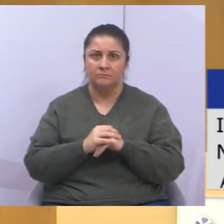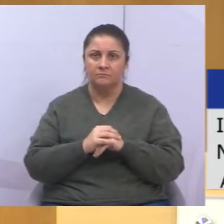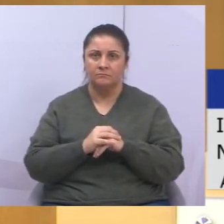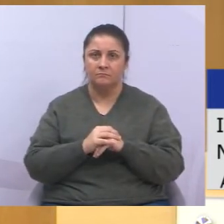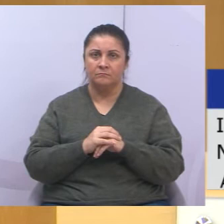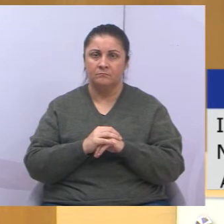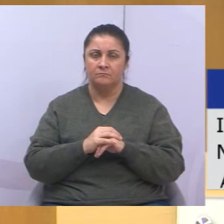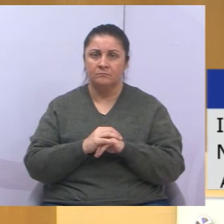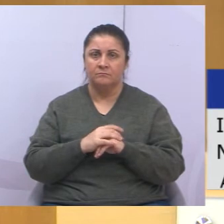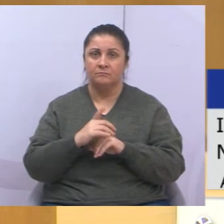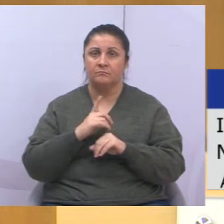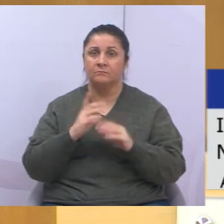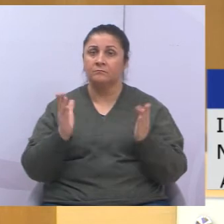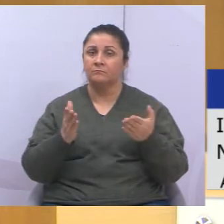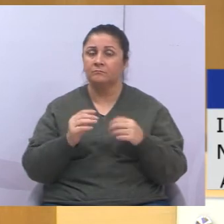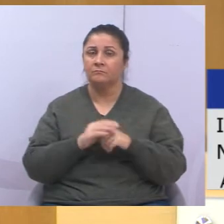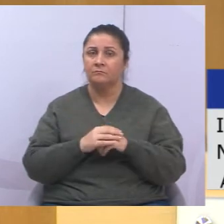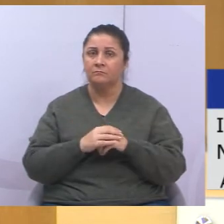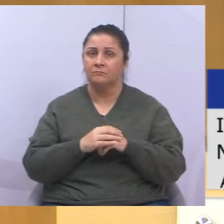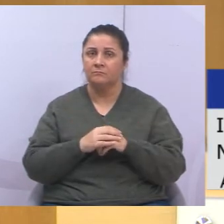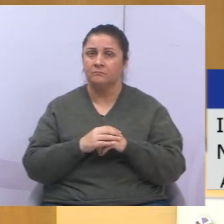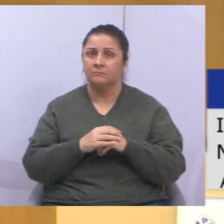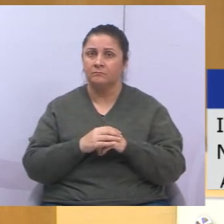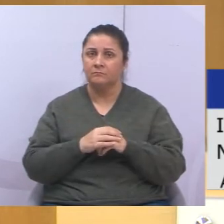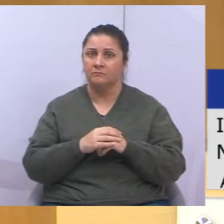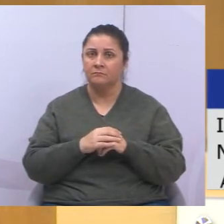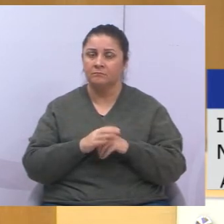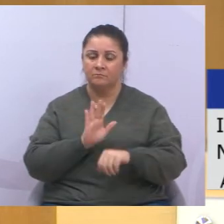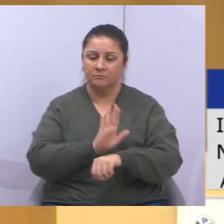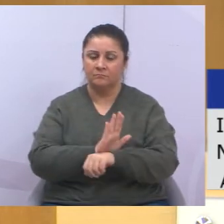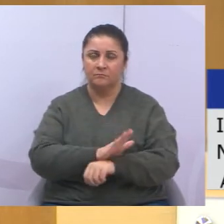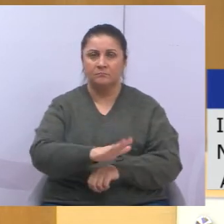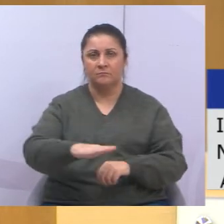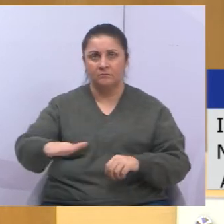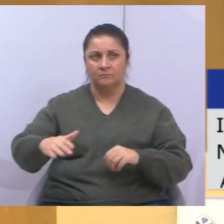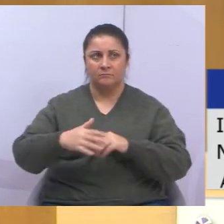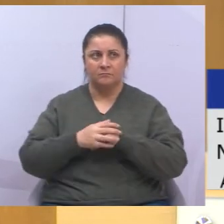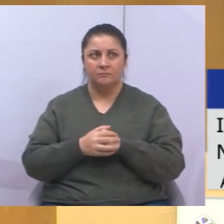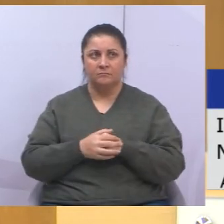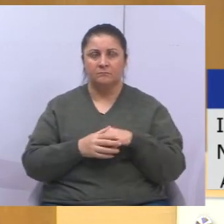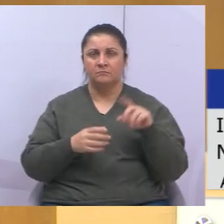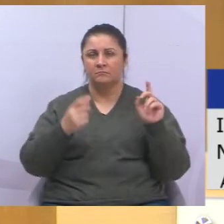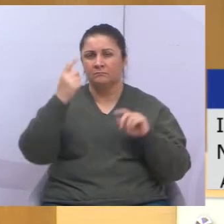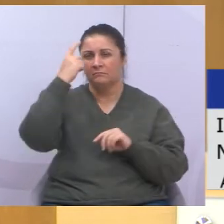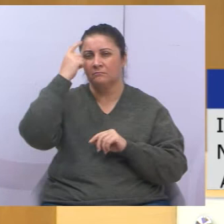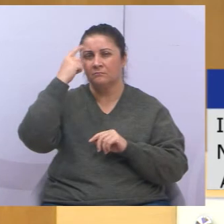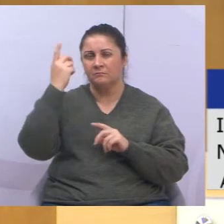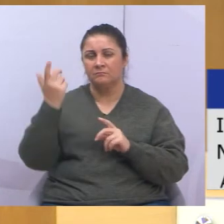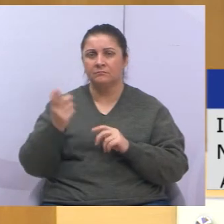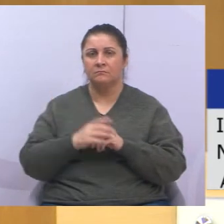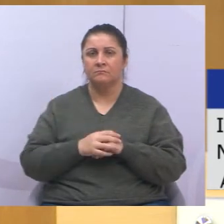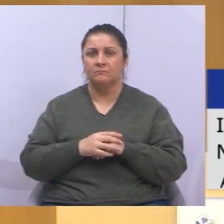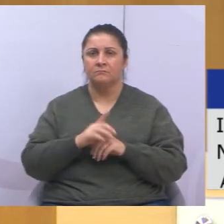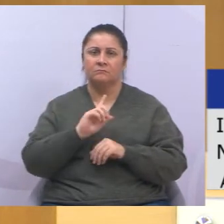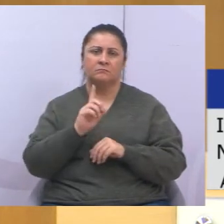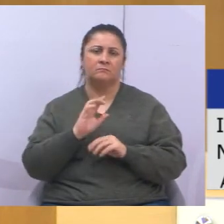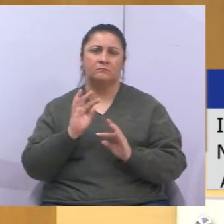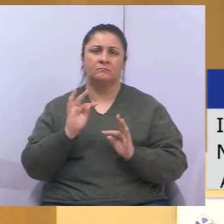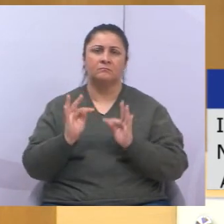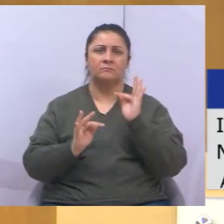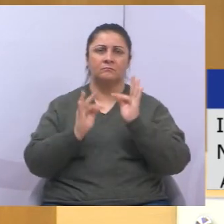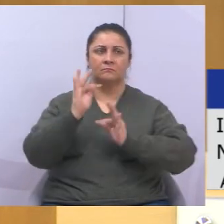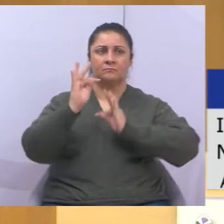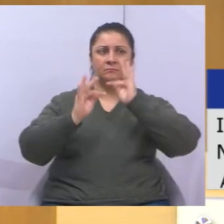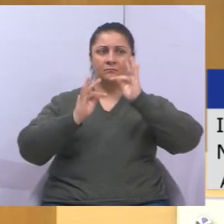internet, facilitam muito a vida das crianças. Eu penso que não são os meios tecnológicos